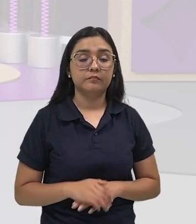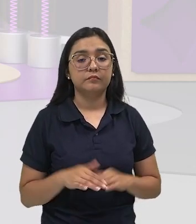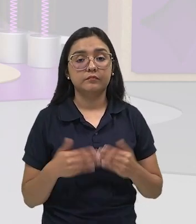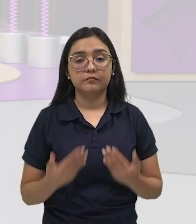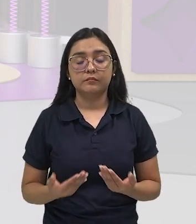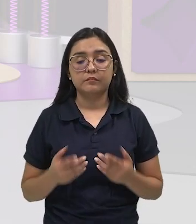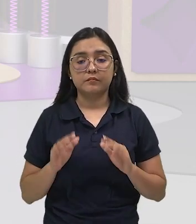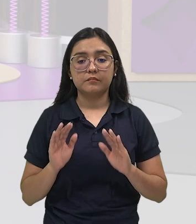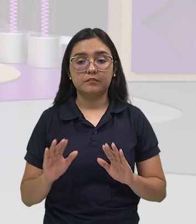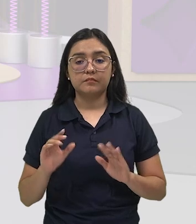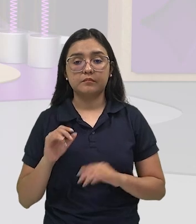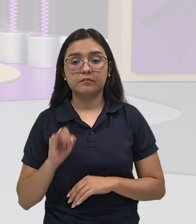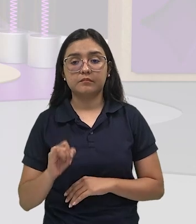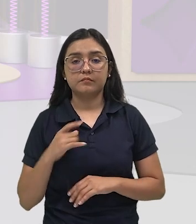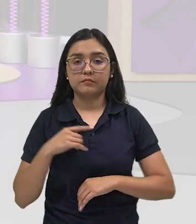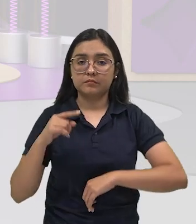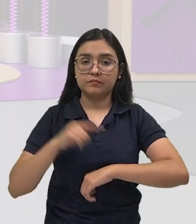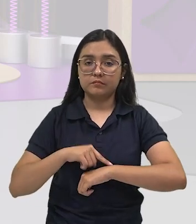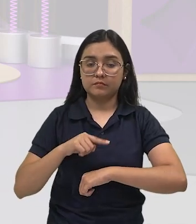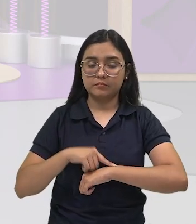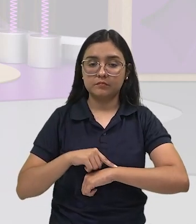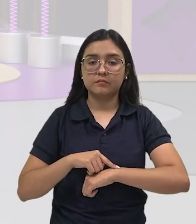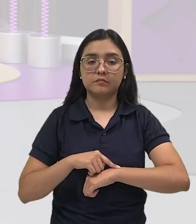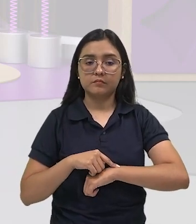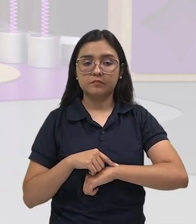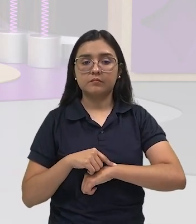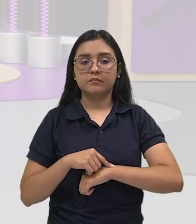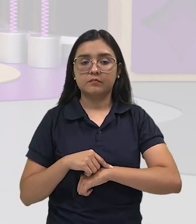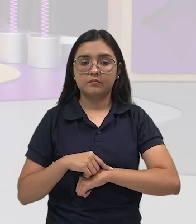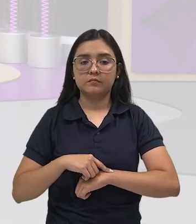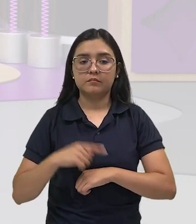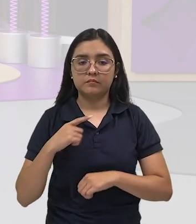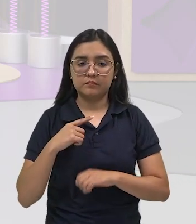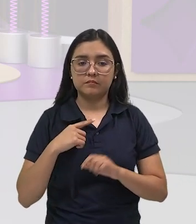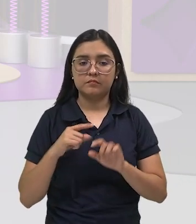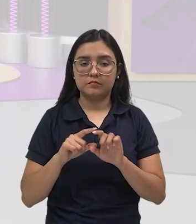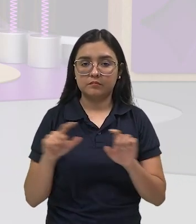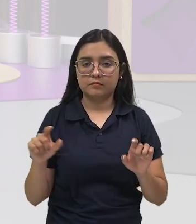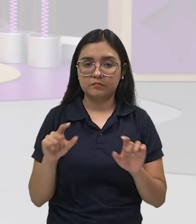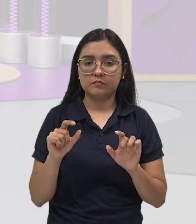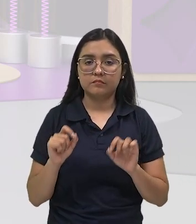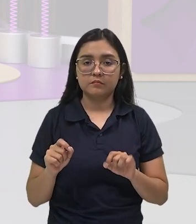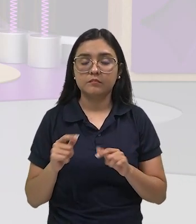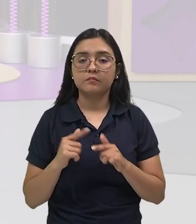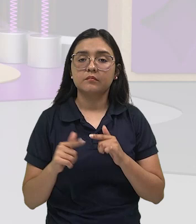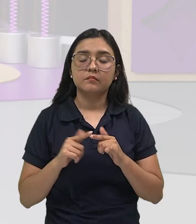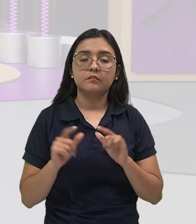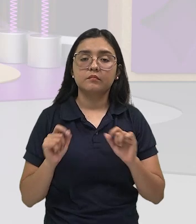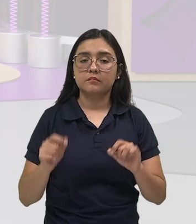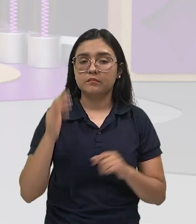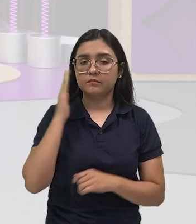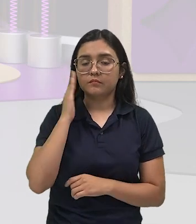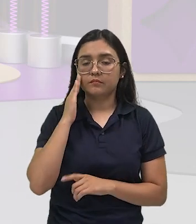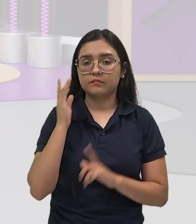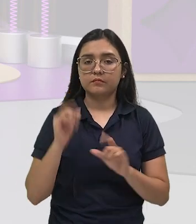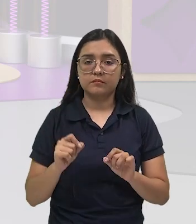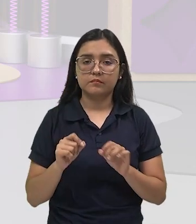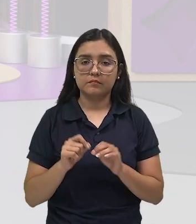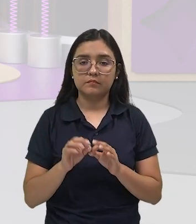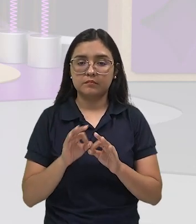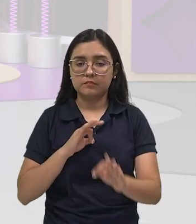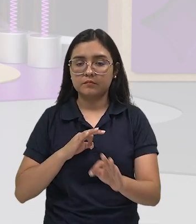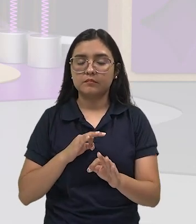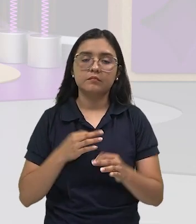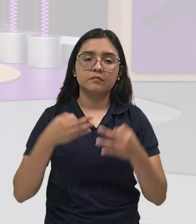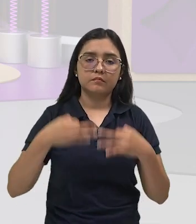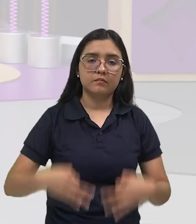Agora, se eu boto o tempo como variável aí nessa situação, e sabendo que a distância é fixa, aí ela já